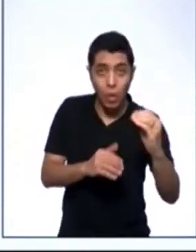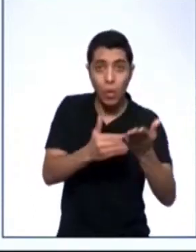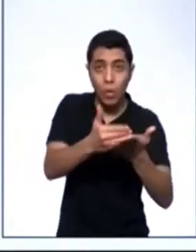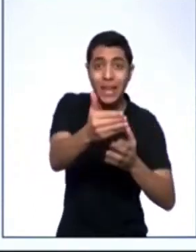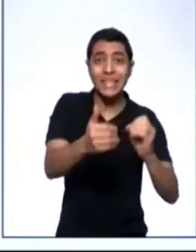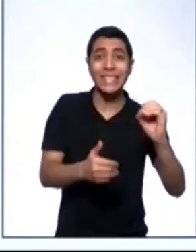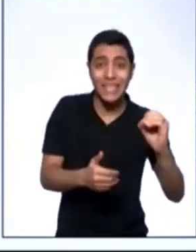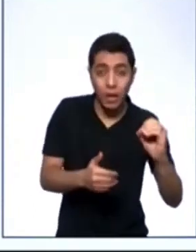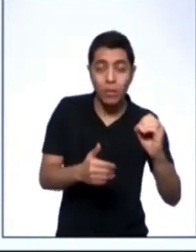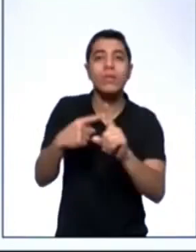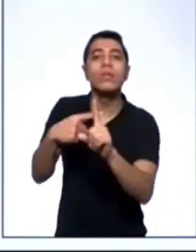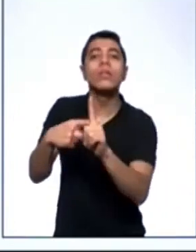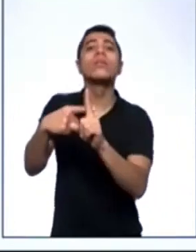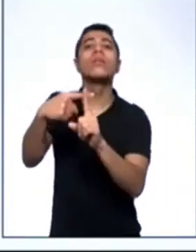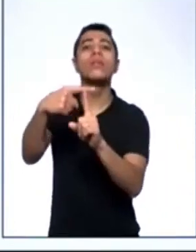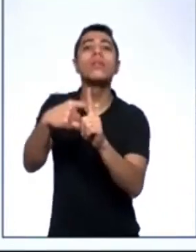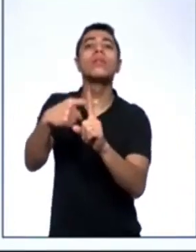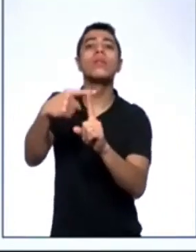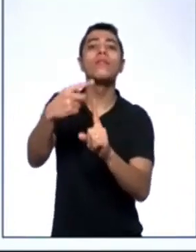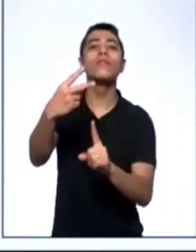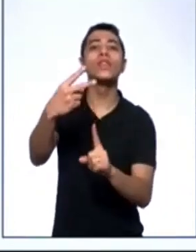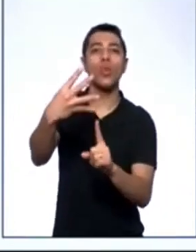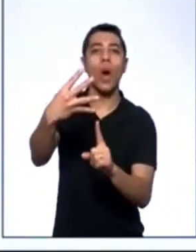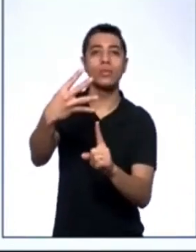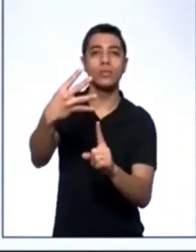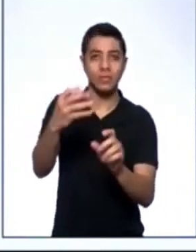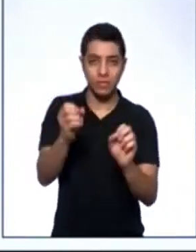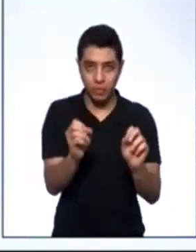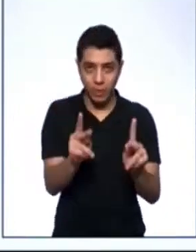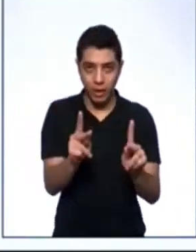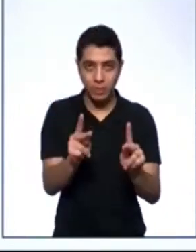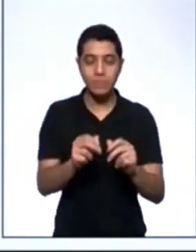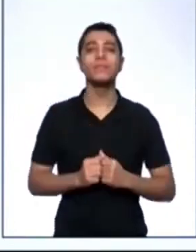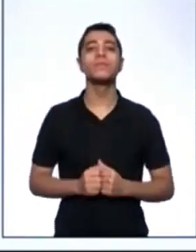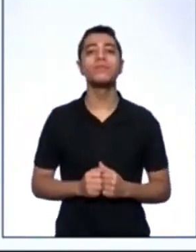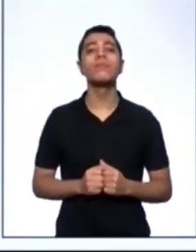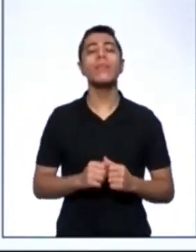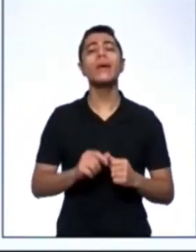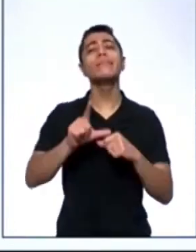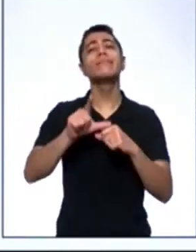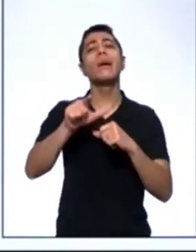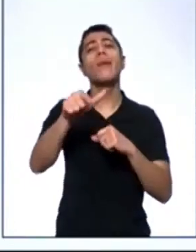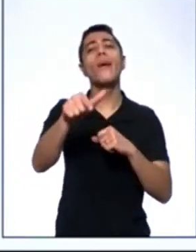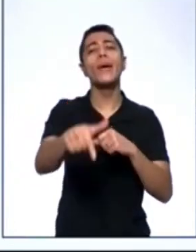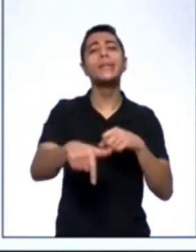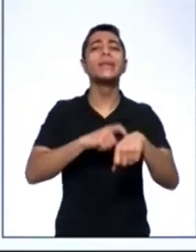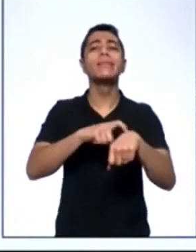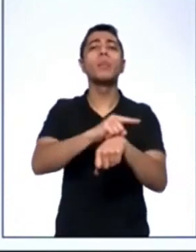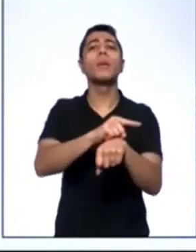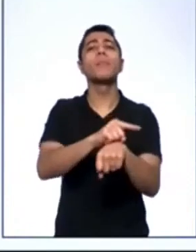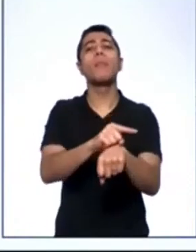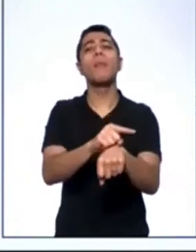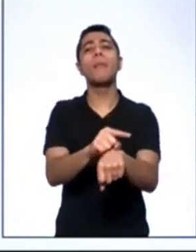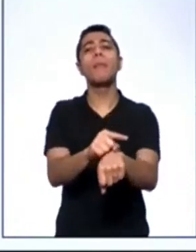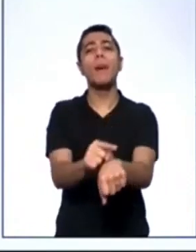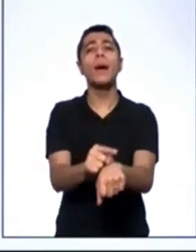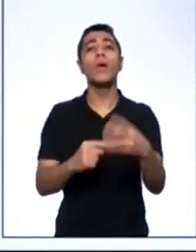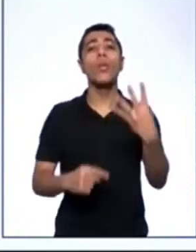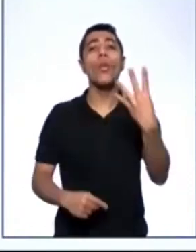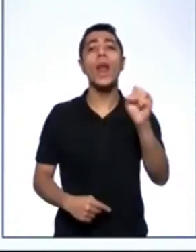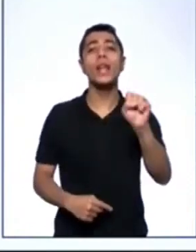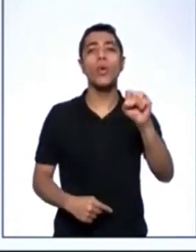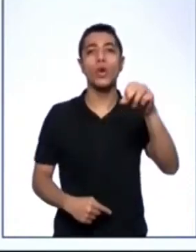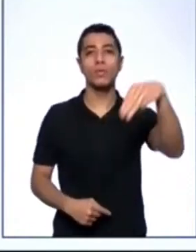aí eu não sou ali ó passar não sei 48 minutos passar não sei 48 minutos qual que é a temperatura